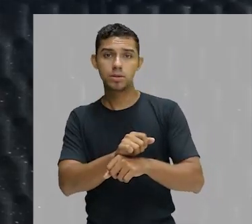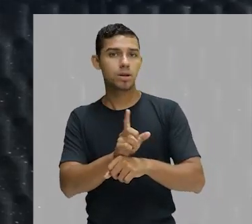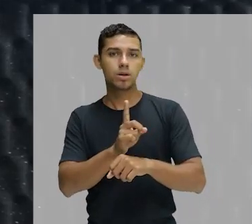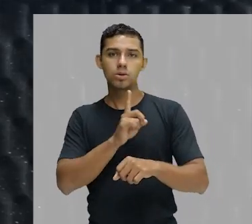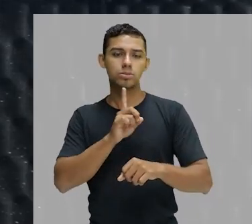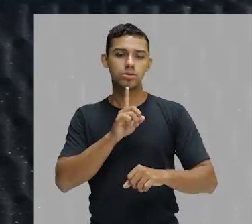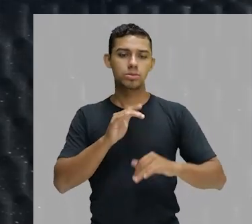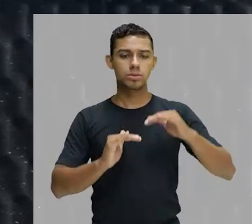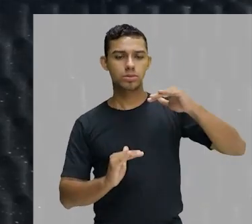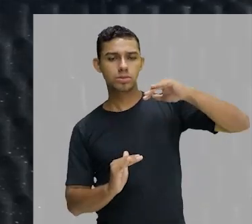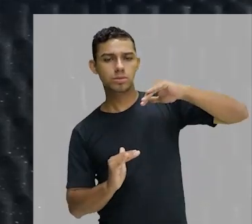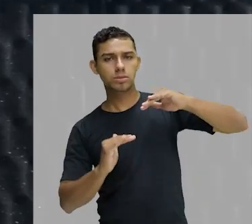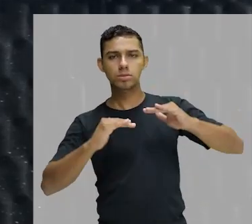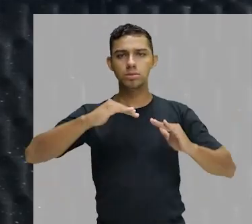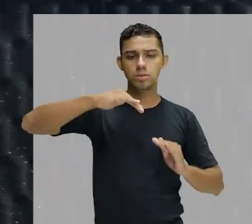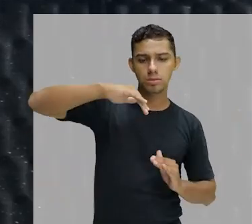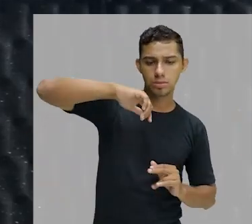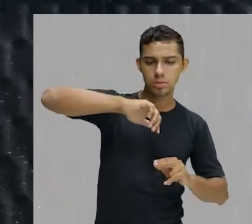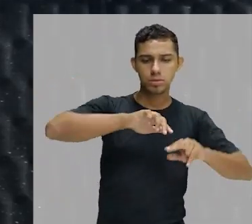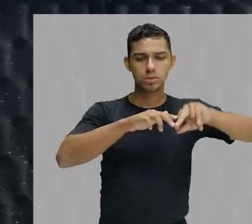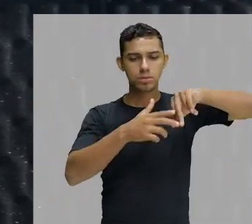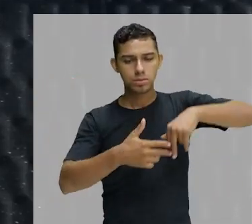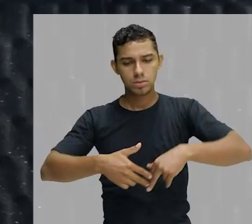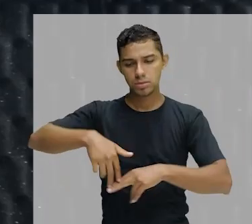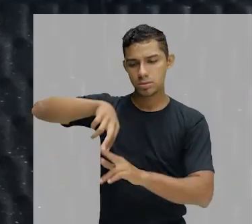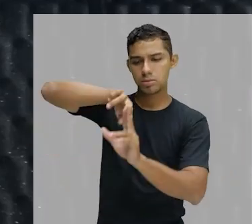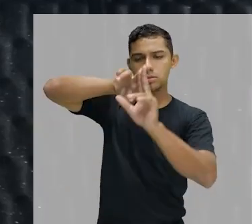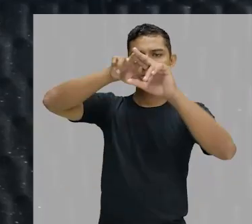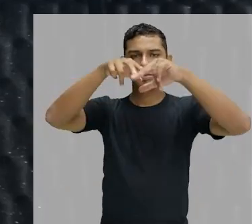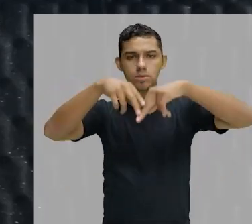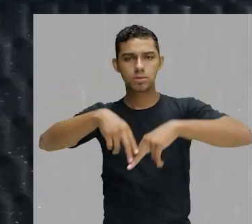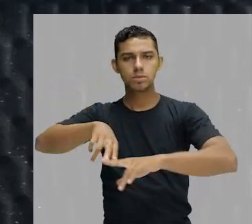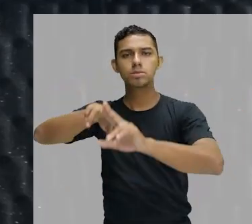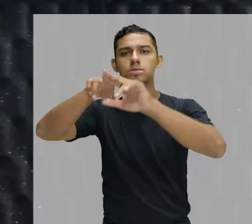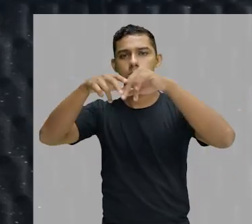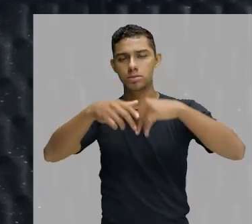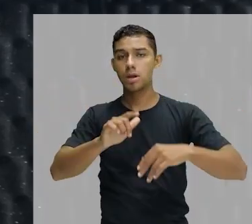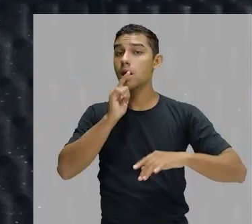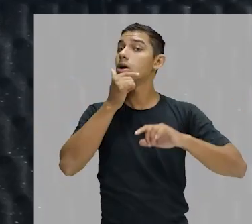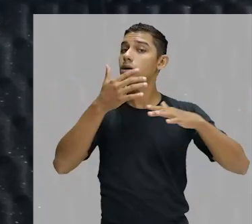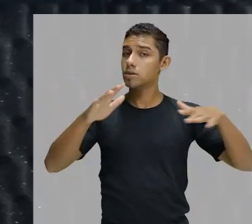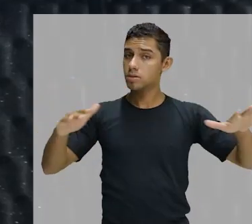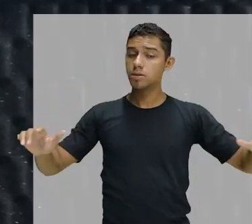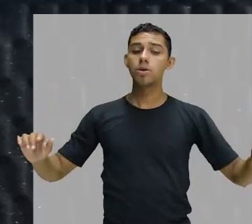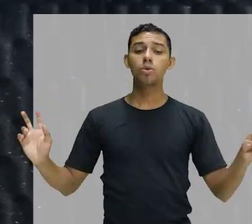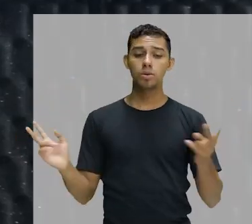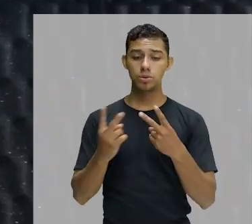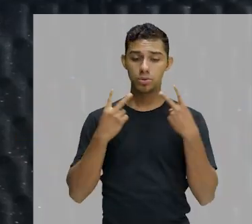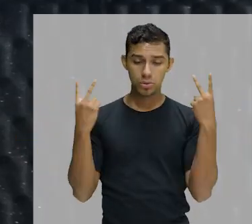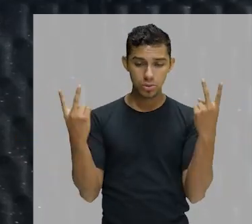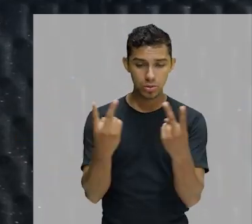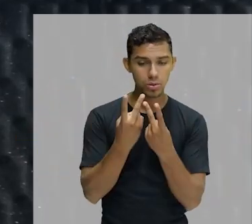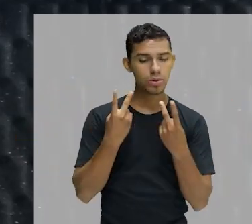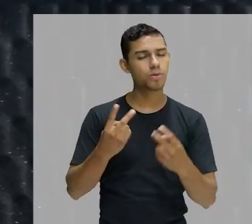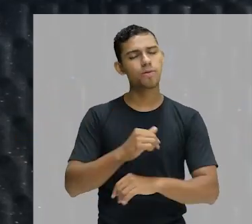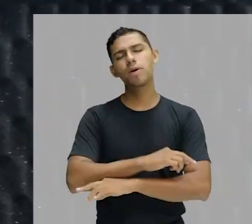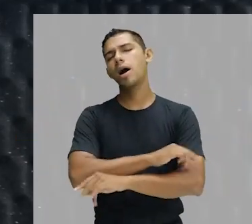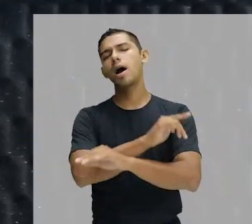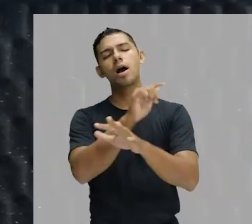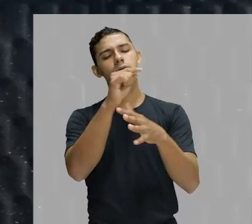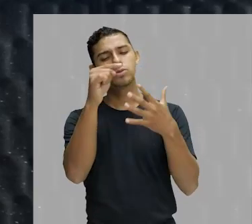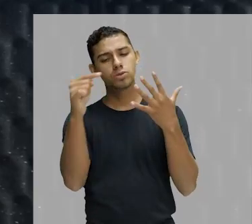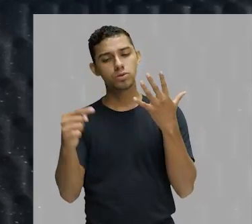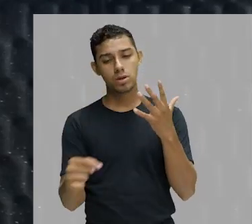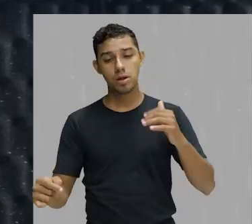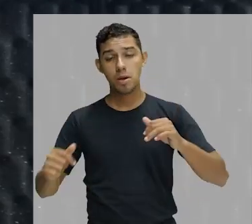tem uma certa instabilidade. Existem as ondas do mar. Existe o vento. Existe uma série de coisas. Os